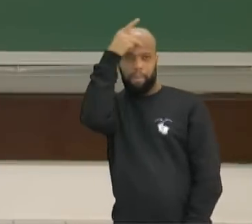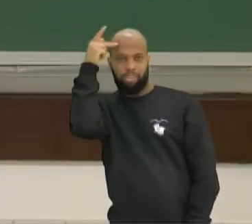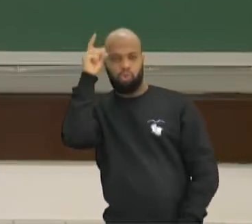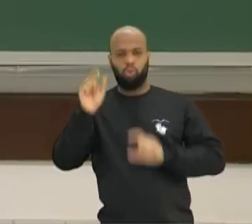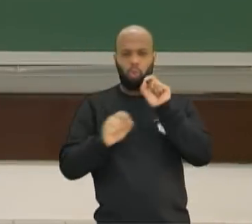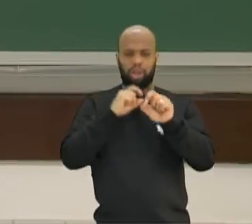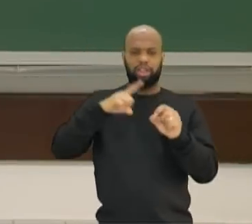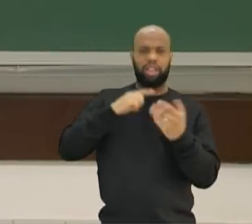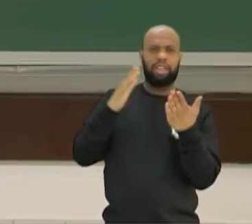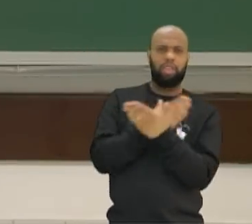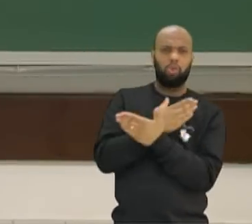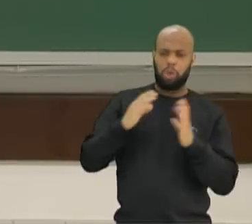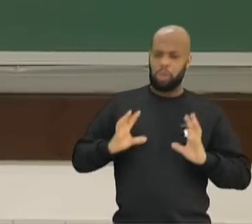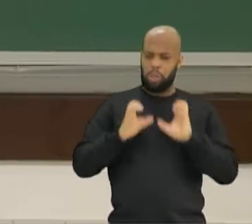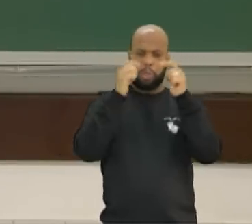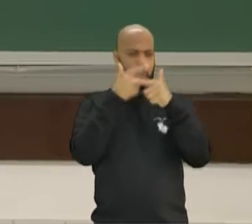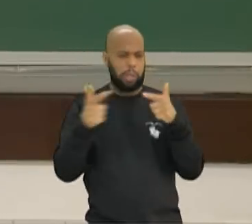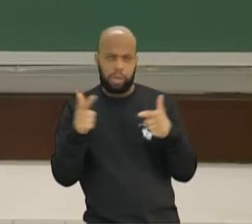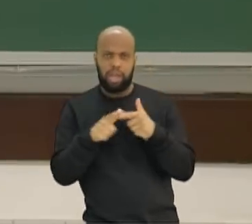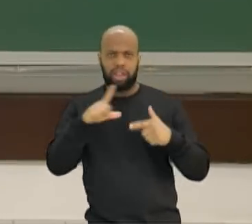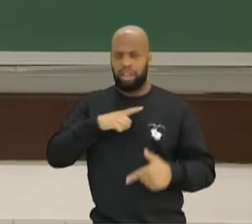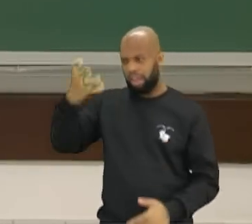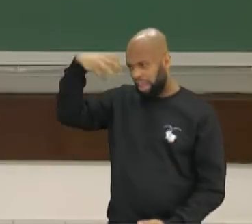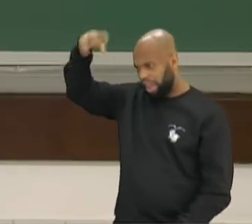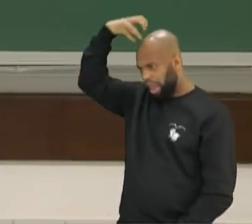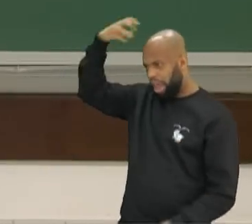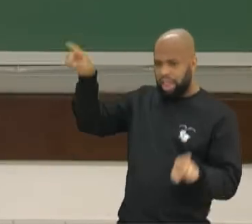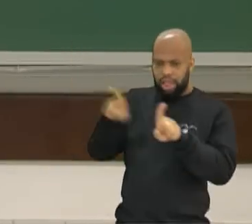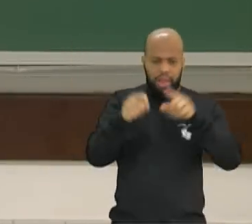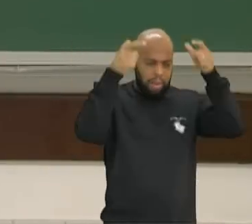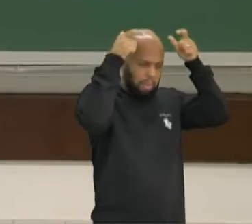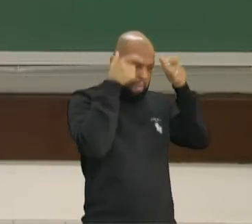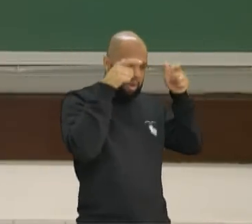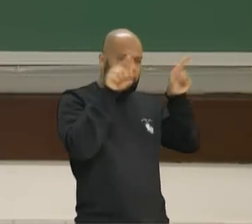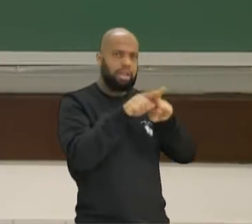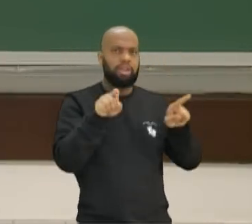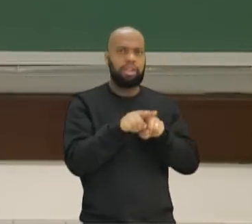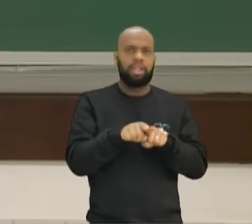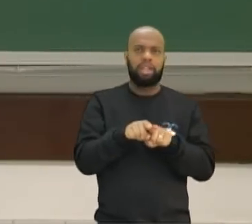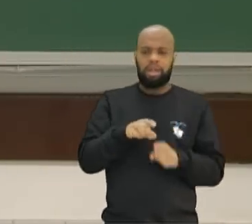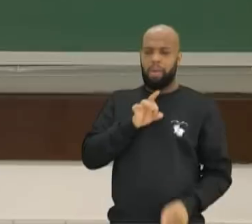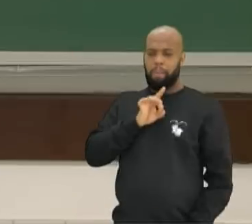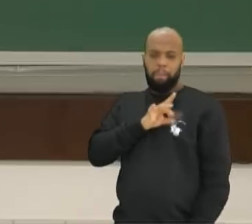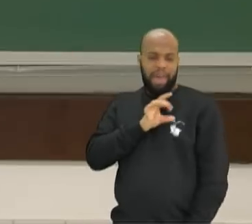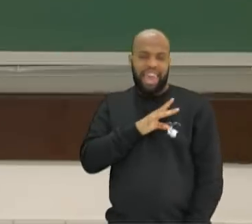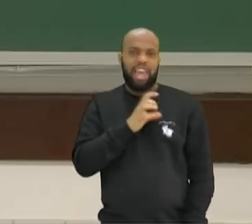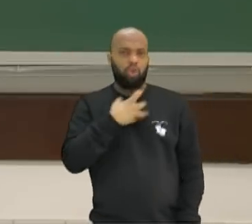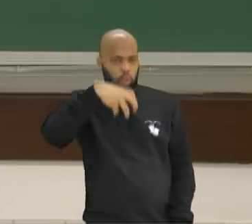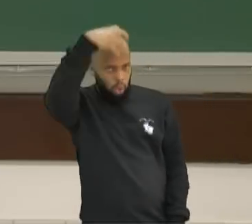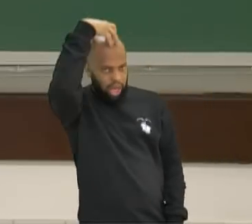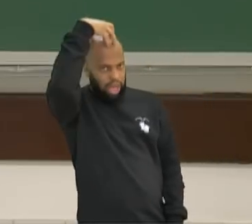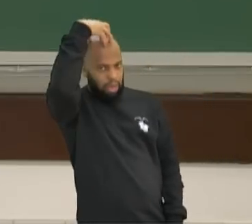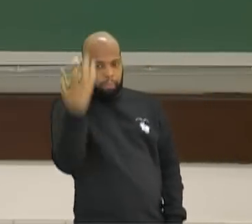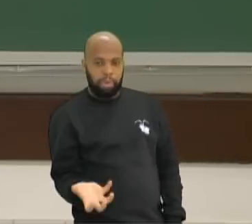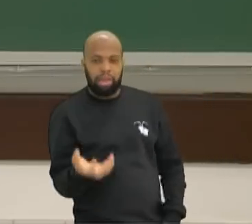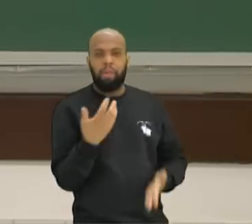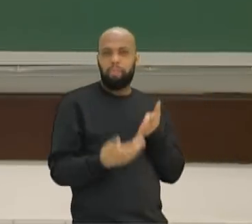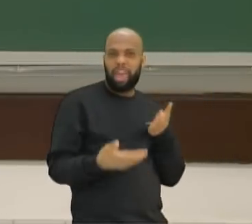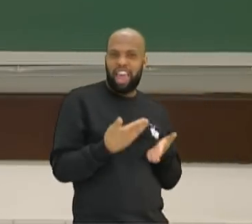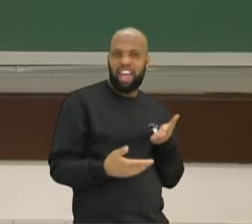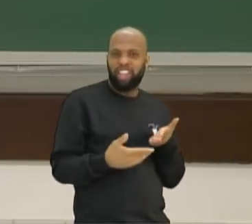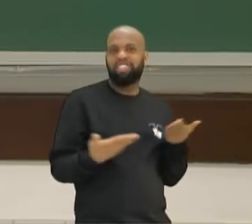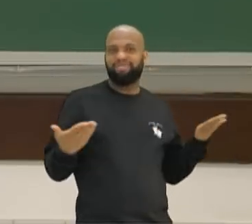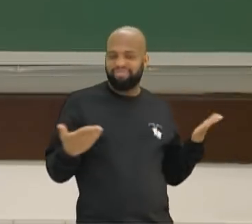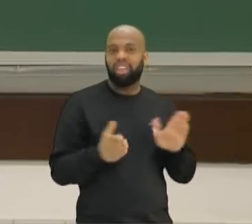torno de alguns conflitos entre rei e princesa, talvez o medo do rei perder a coroa, então você já poderia